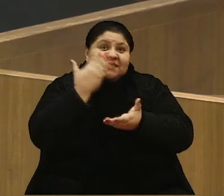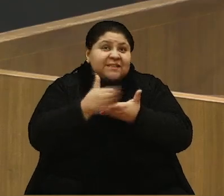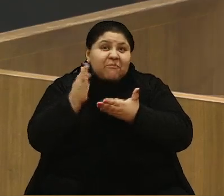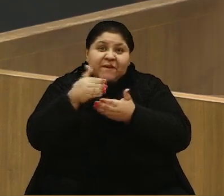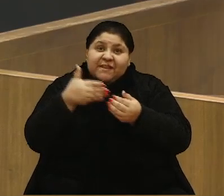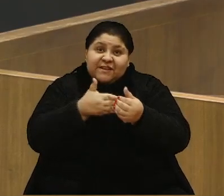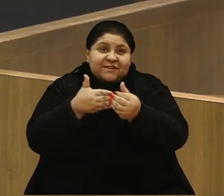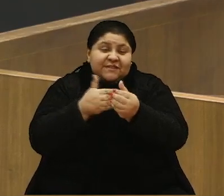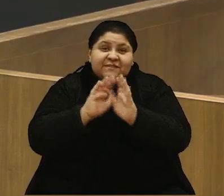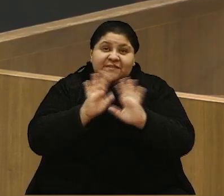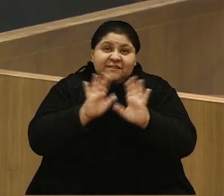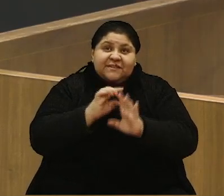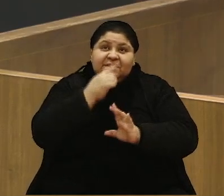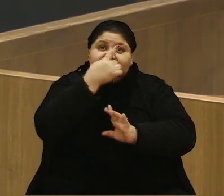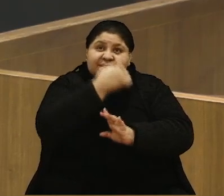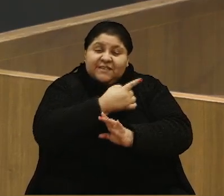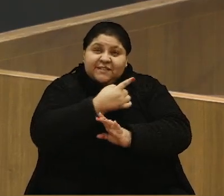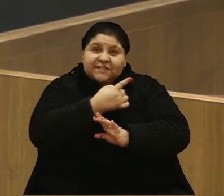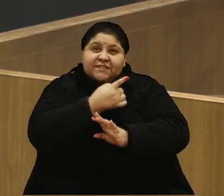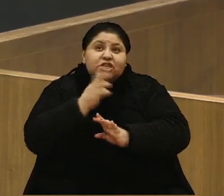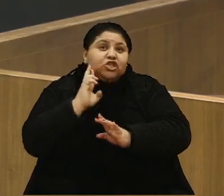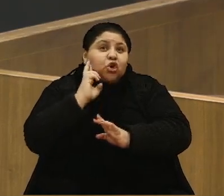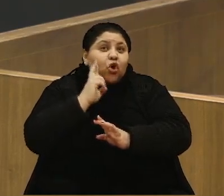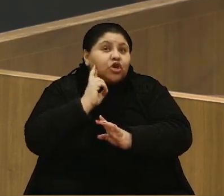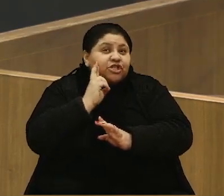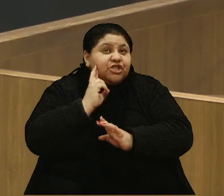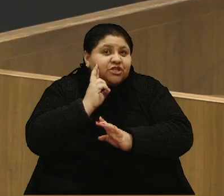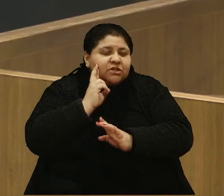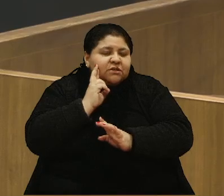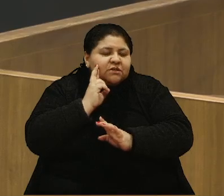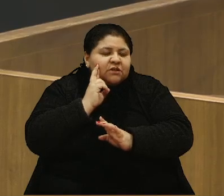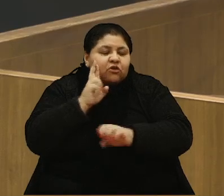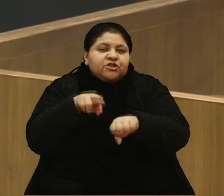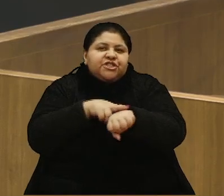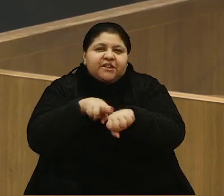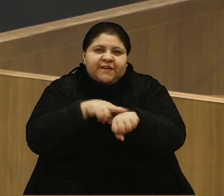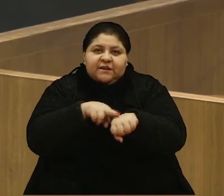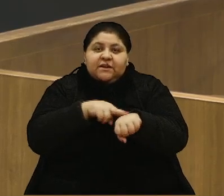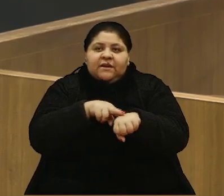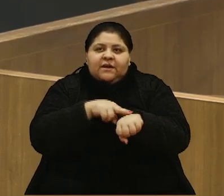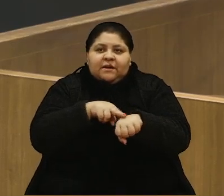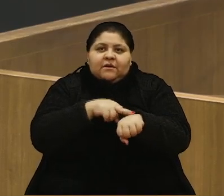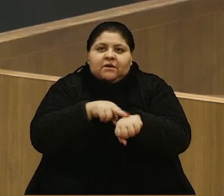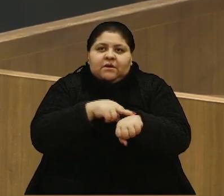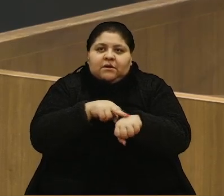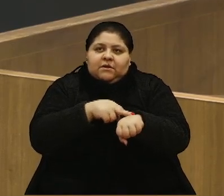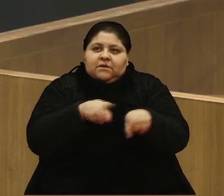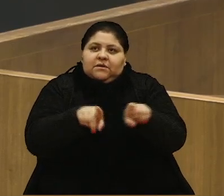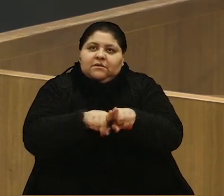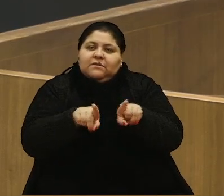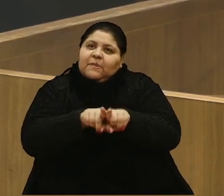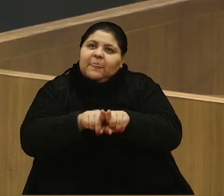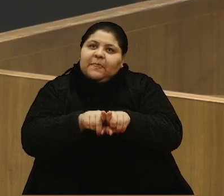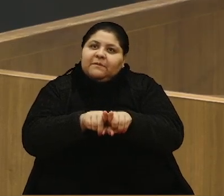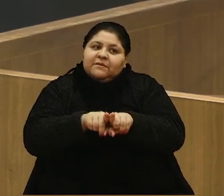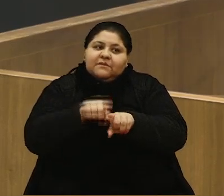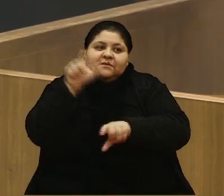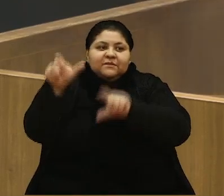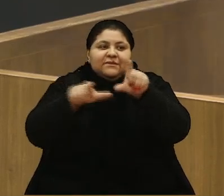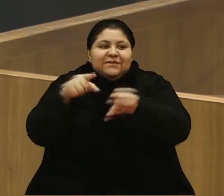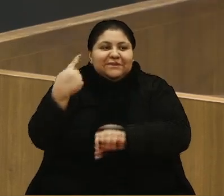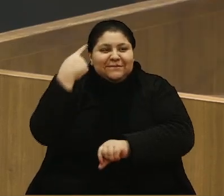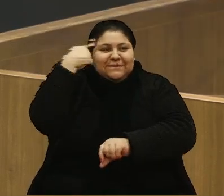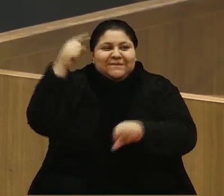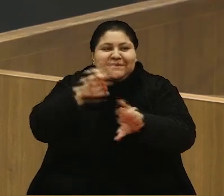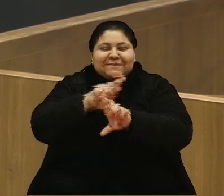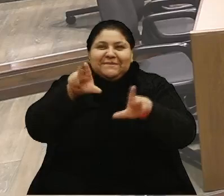mas não é ele, é esse roxinho ali, né? Essa daqui, que lá atrás dizia que não ia se envolver em política, mas depois, quando o Pix cai na conta, o pessoal pensa diferente. Só a